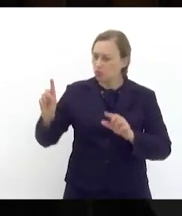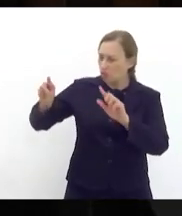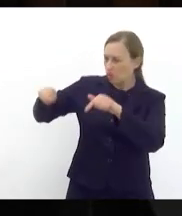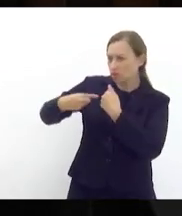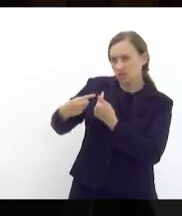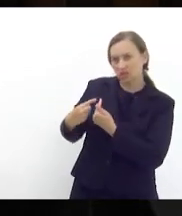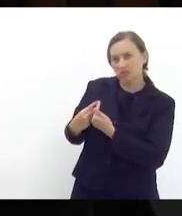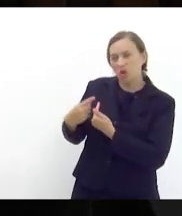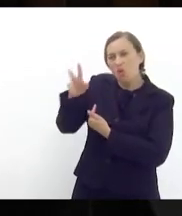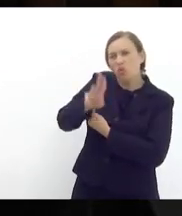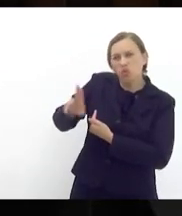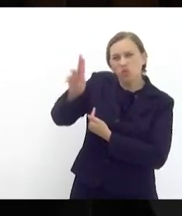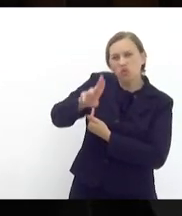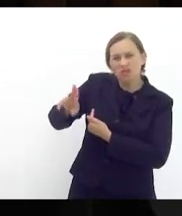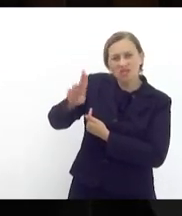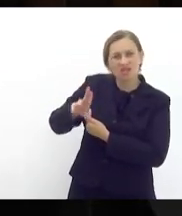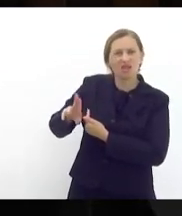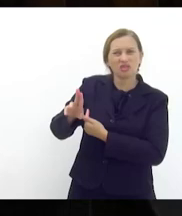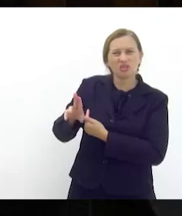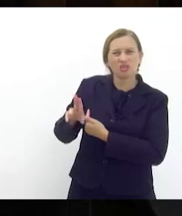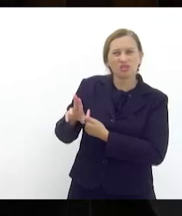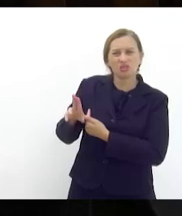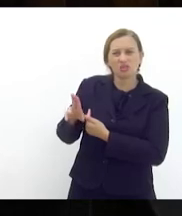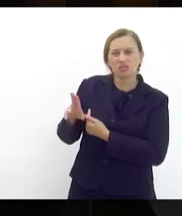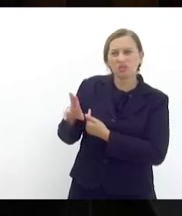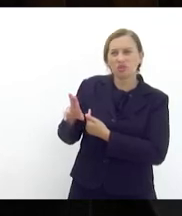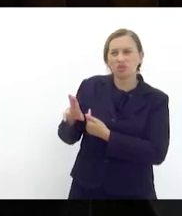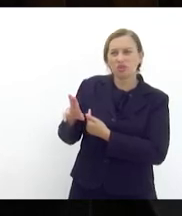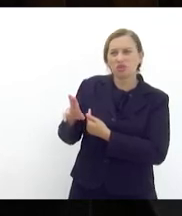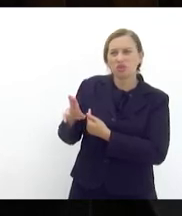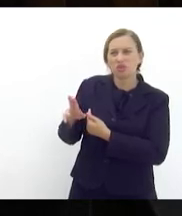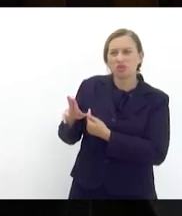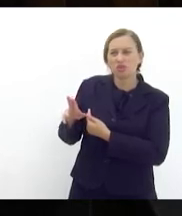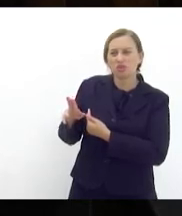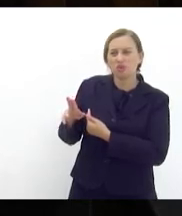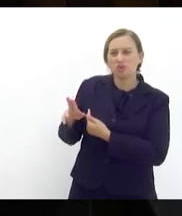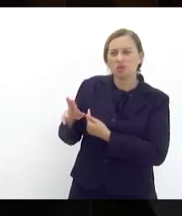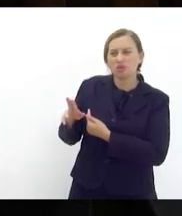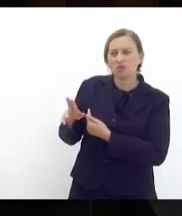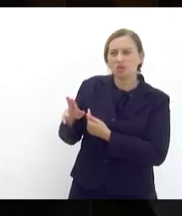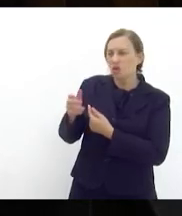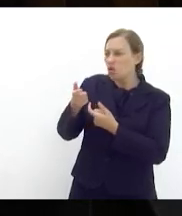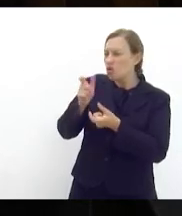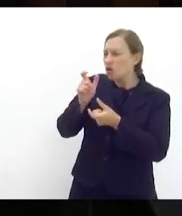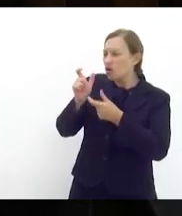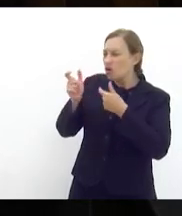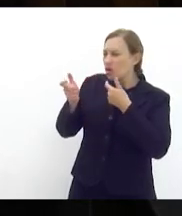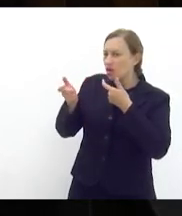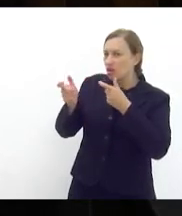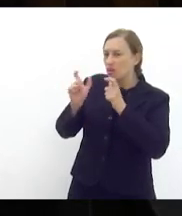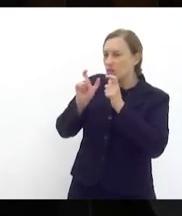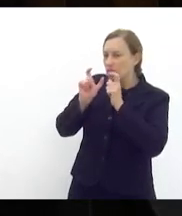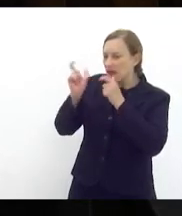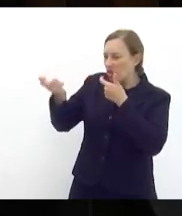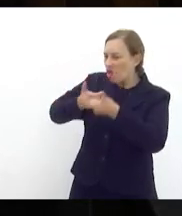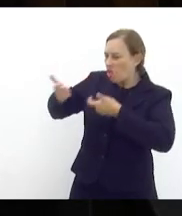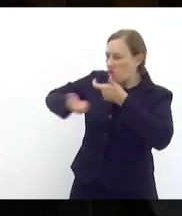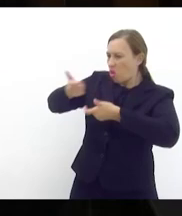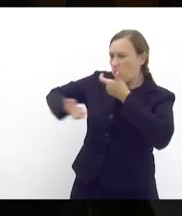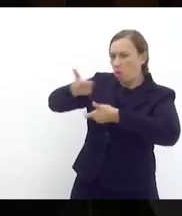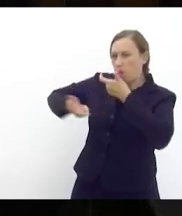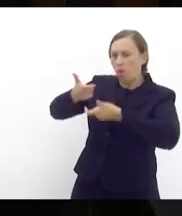usando de uma histeria, um discurso criminoso, até porque